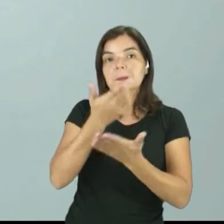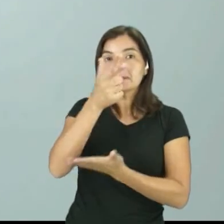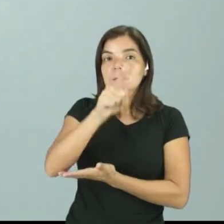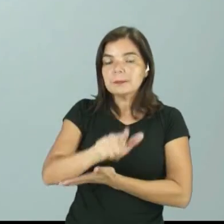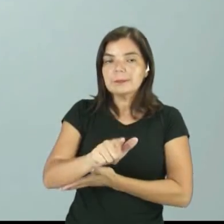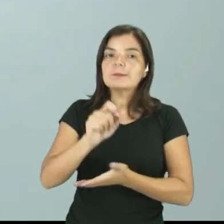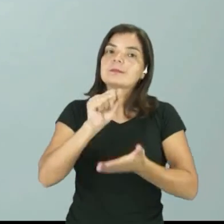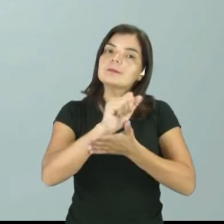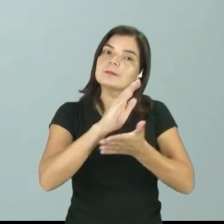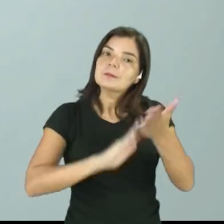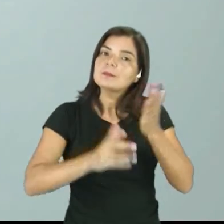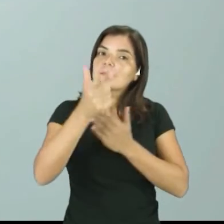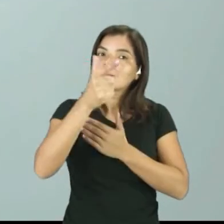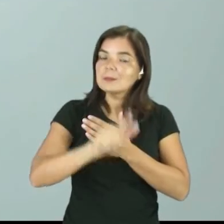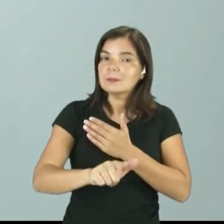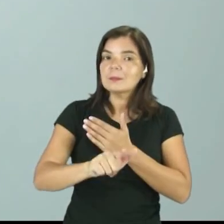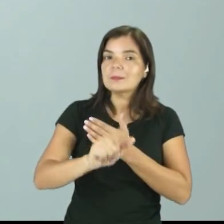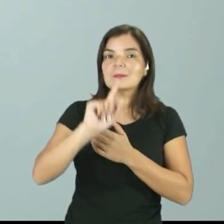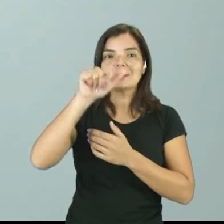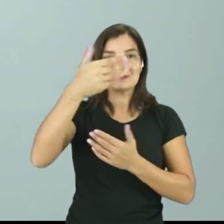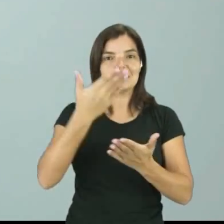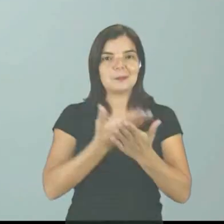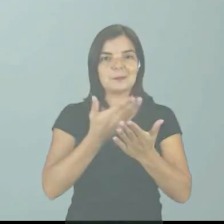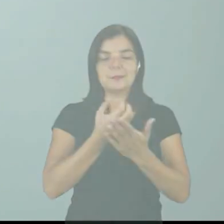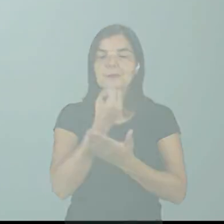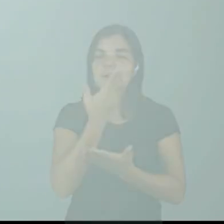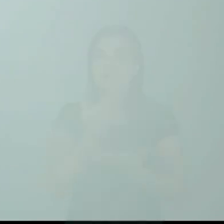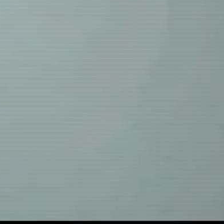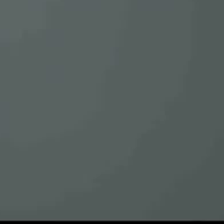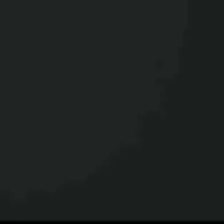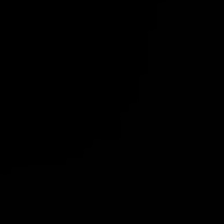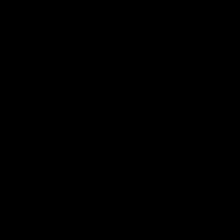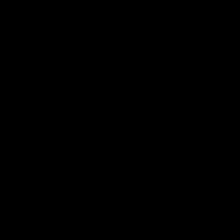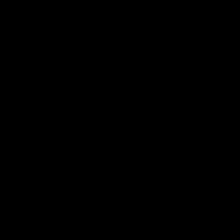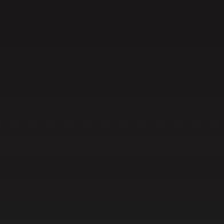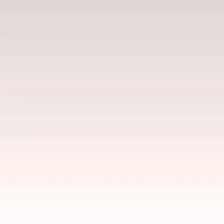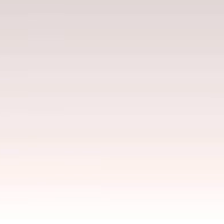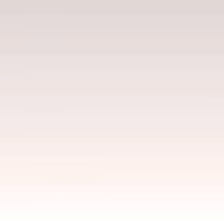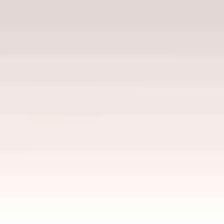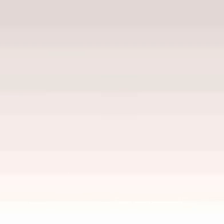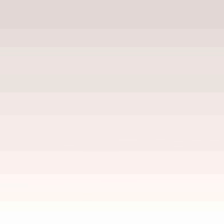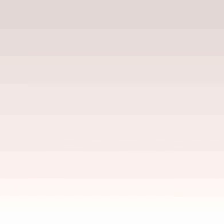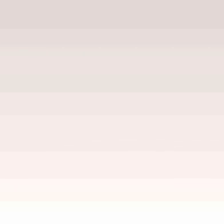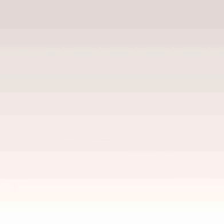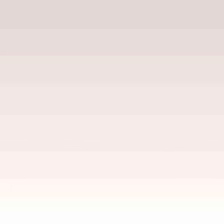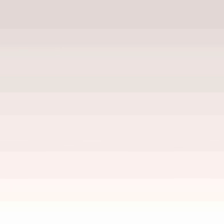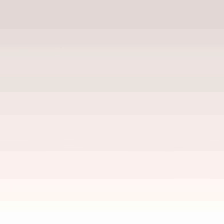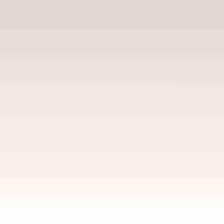refaça os exercícios. Até a próxima e bons estudos!